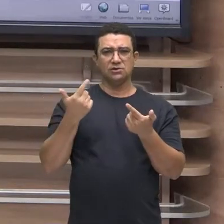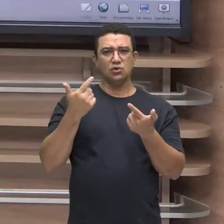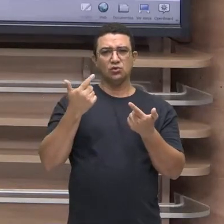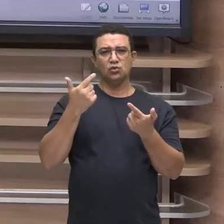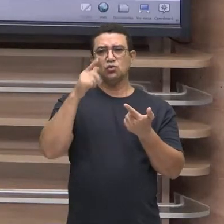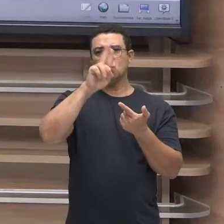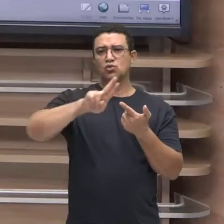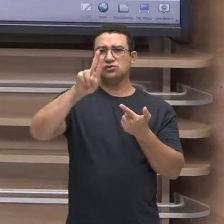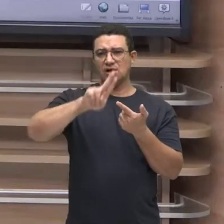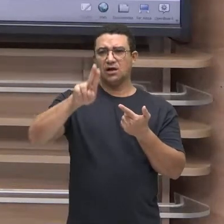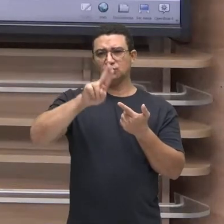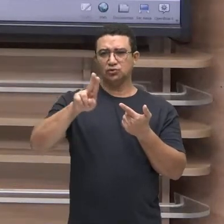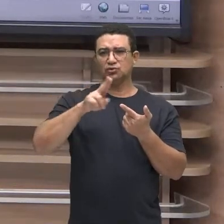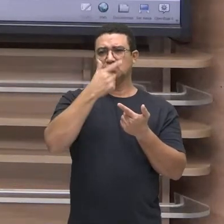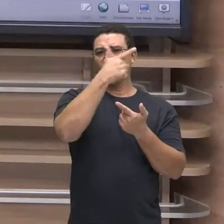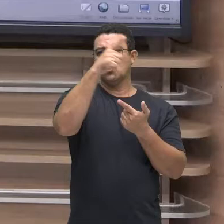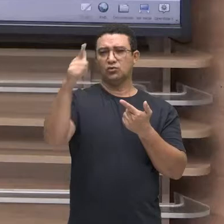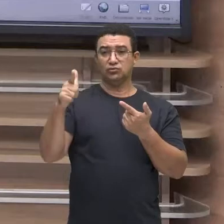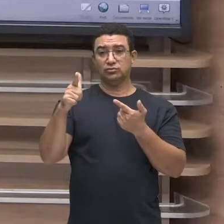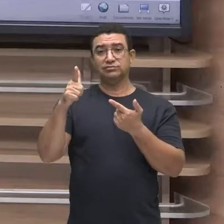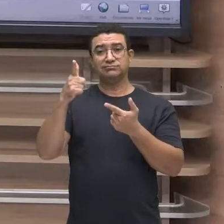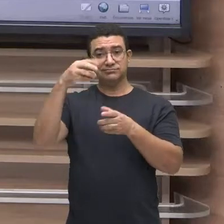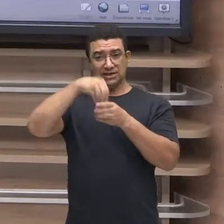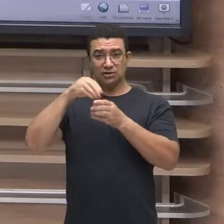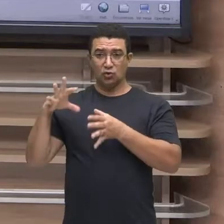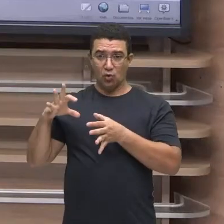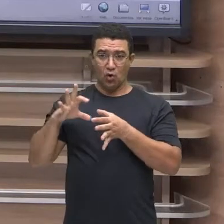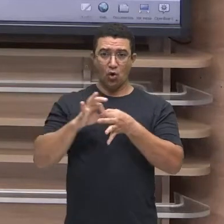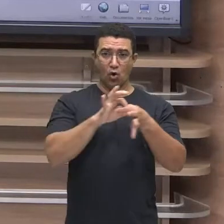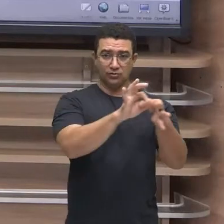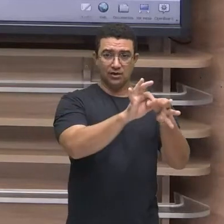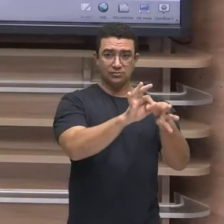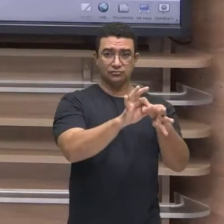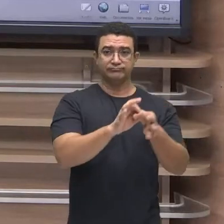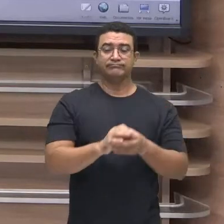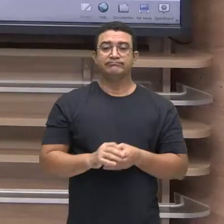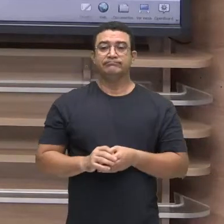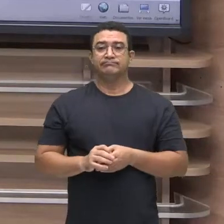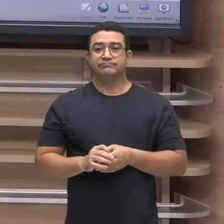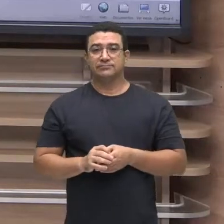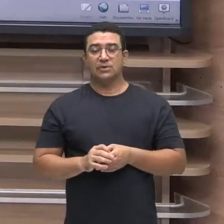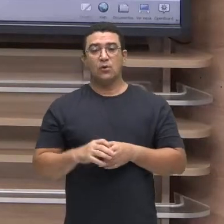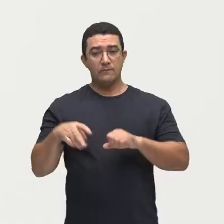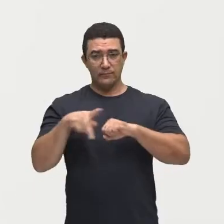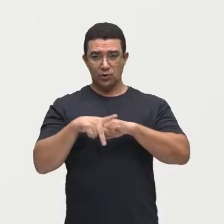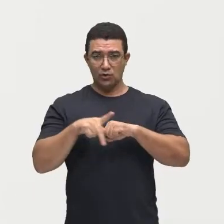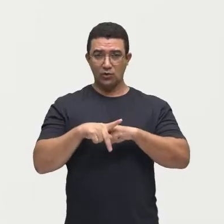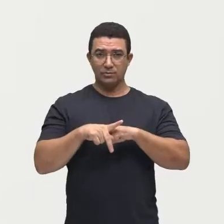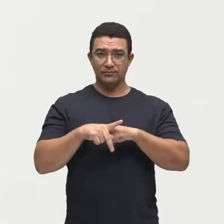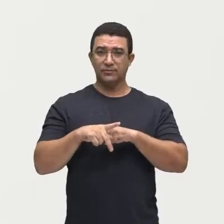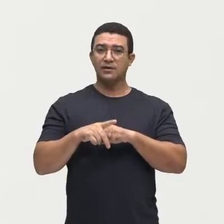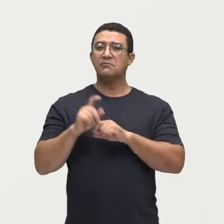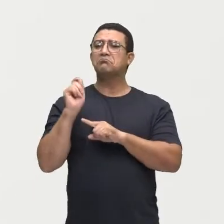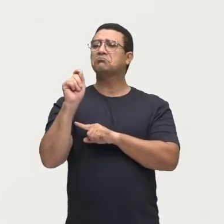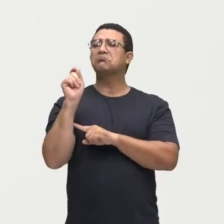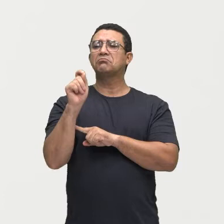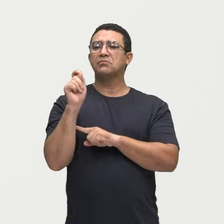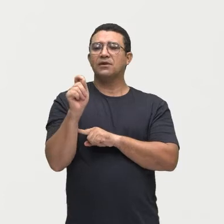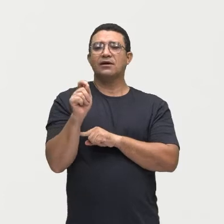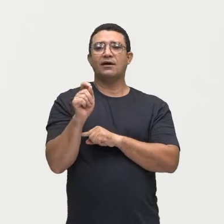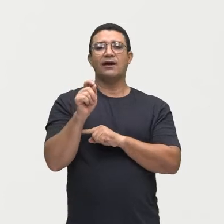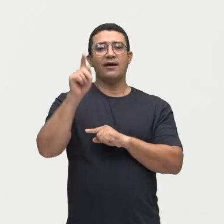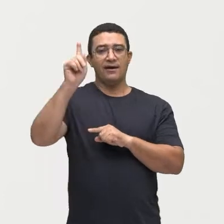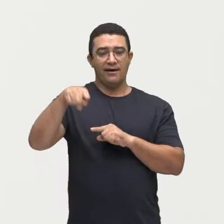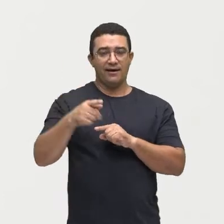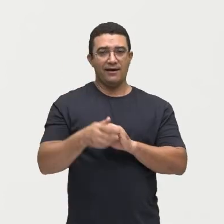do contexto. Mas aqui, o pronome relativo, você vai compreender, né, a função dele, que é